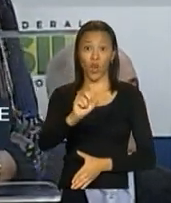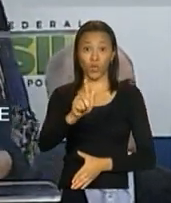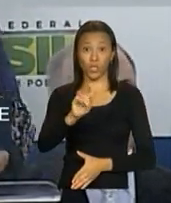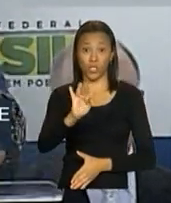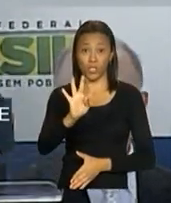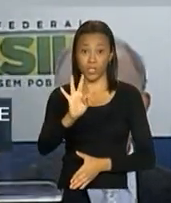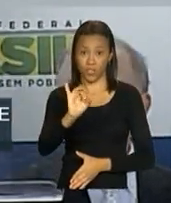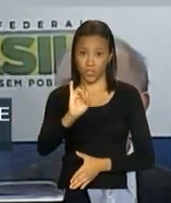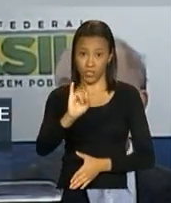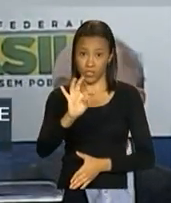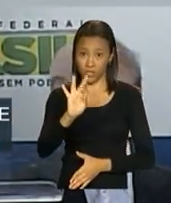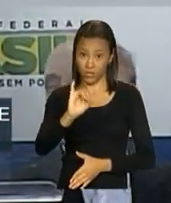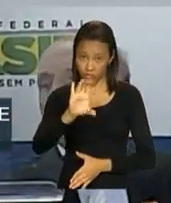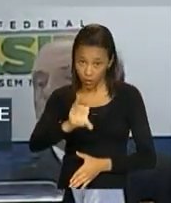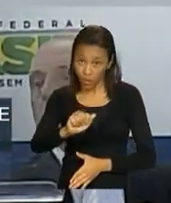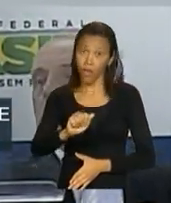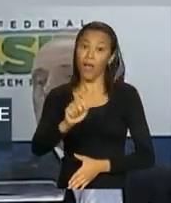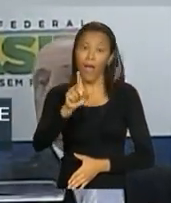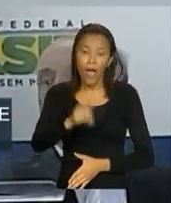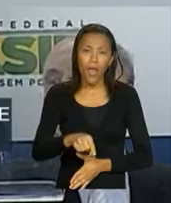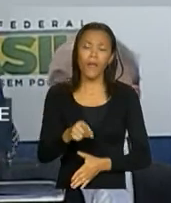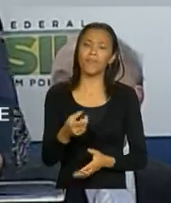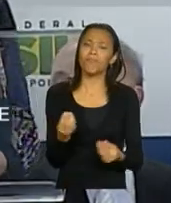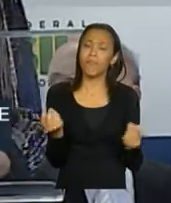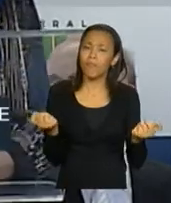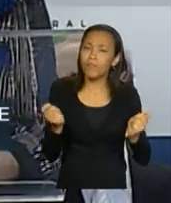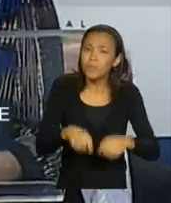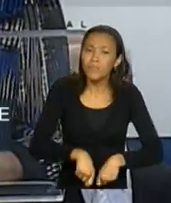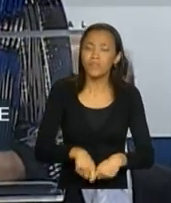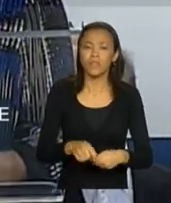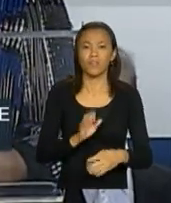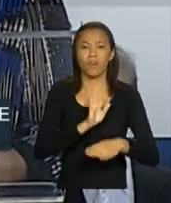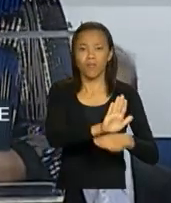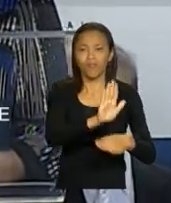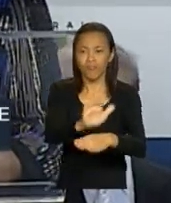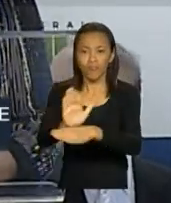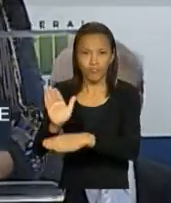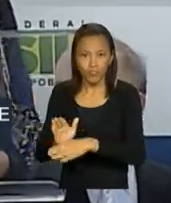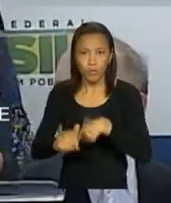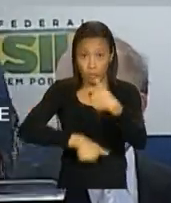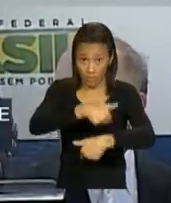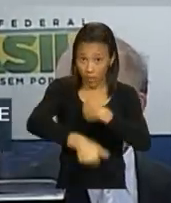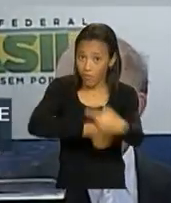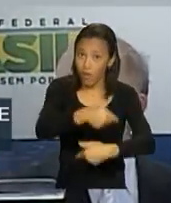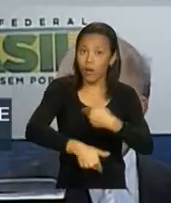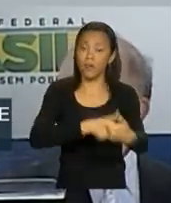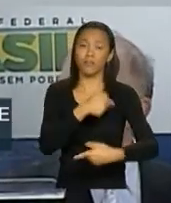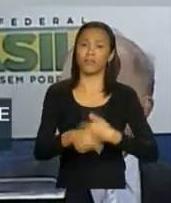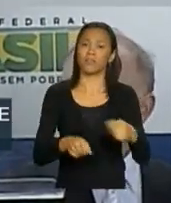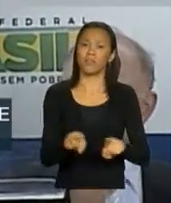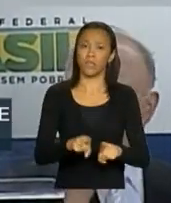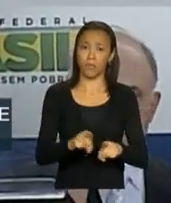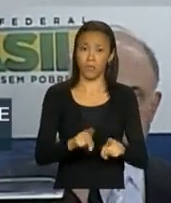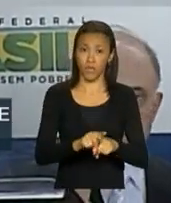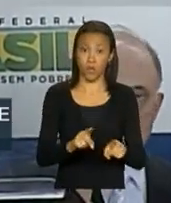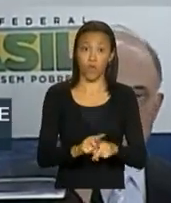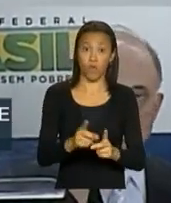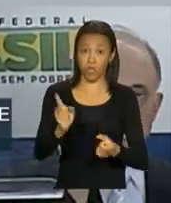exposto seja adequada seu serviço sejam de qualidade e seus cursos competitivos